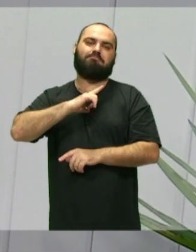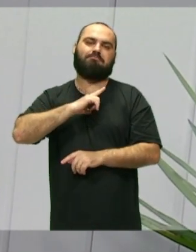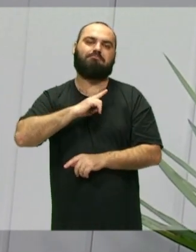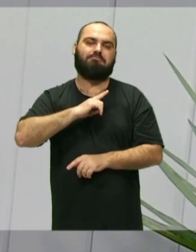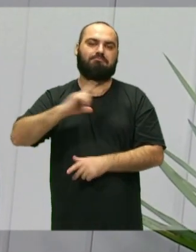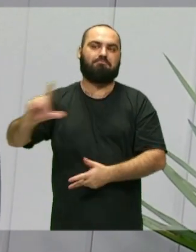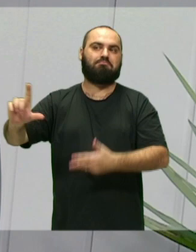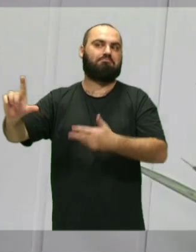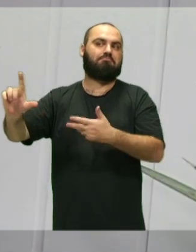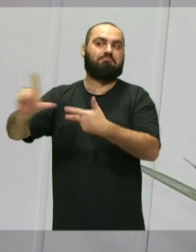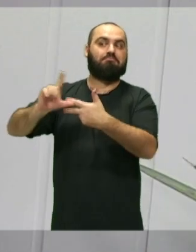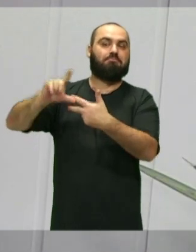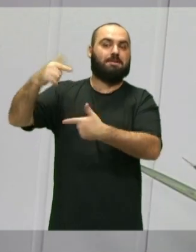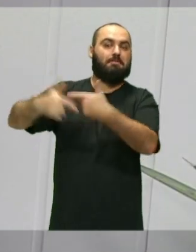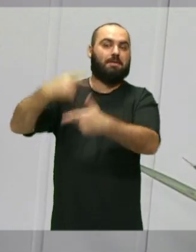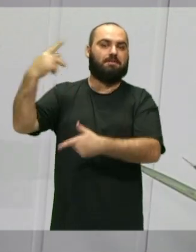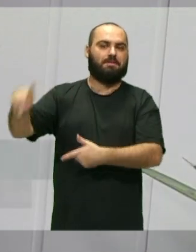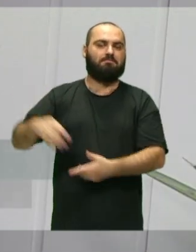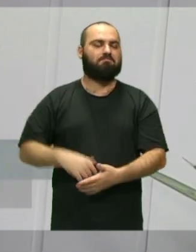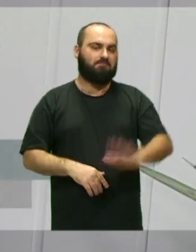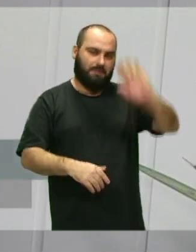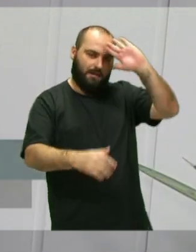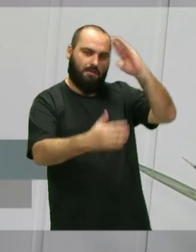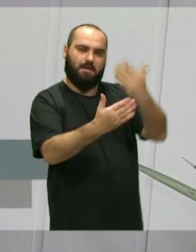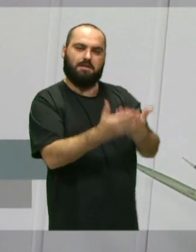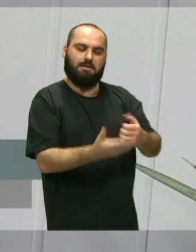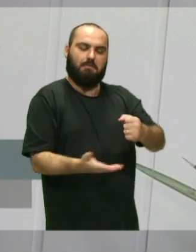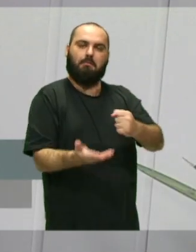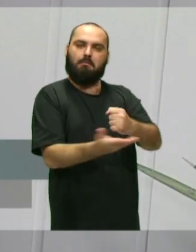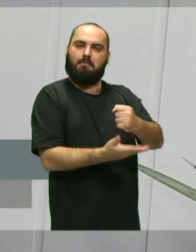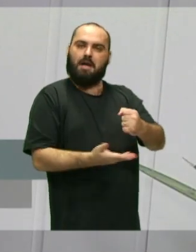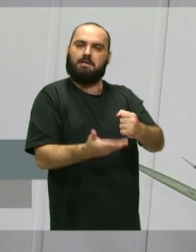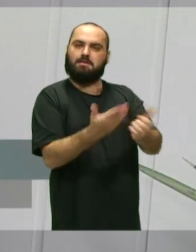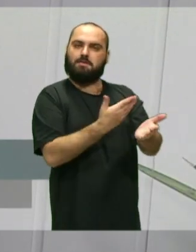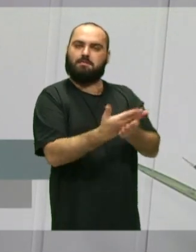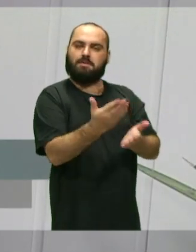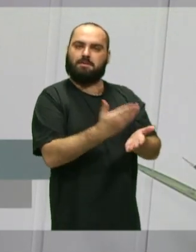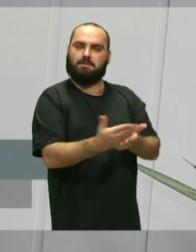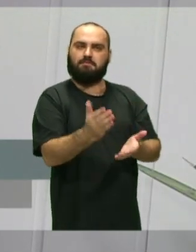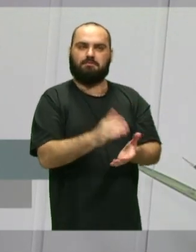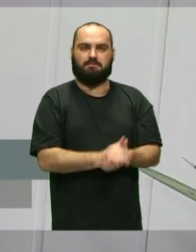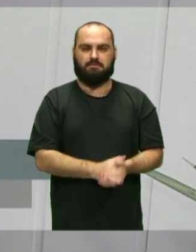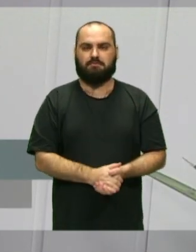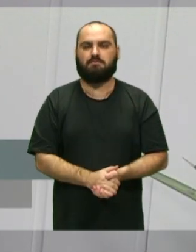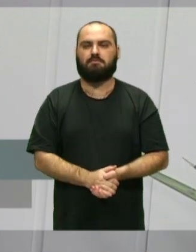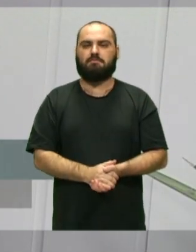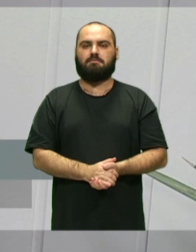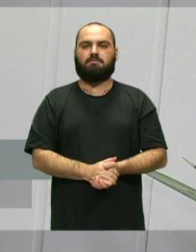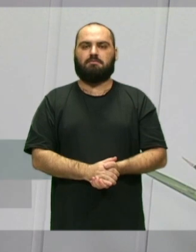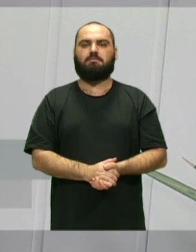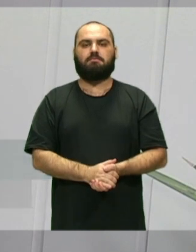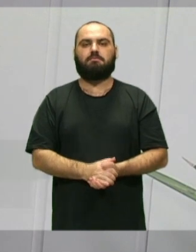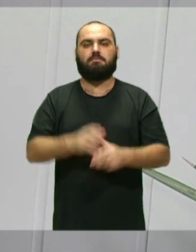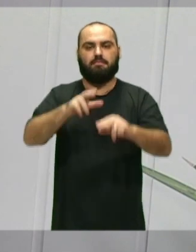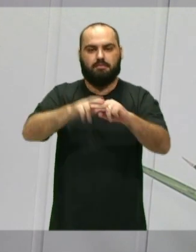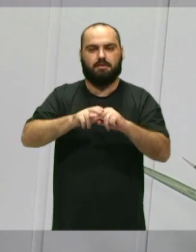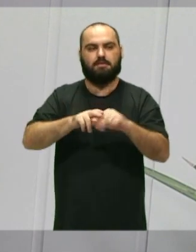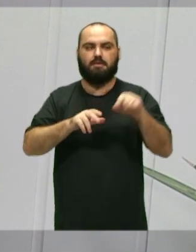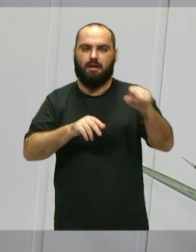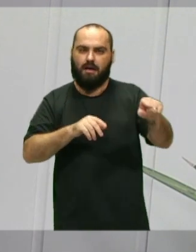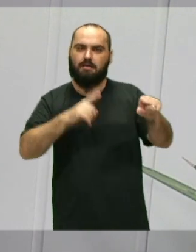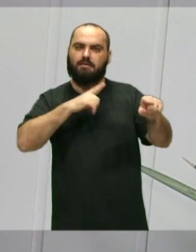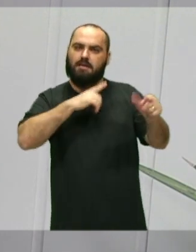legislatura deles eu acredito muito que tudo começa na base eu tenho certeza disso né então eles aprendendo desde o início